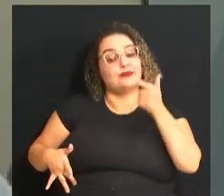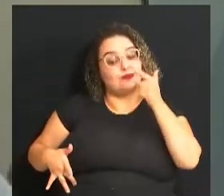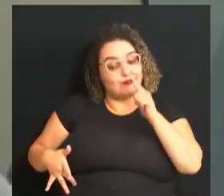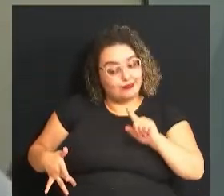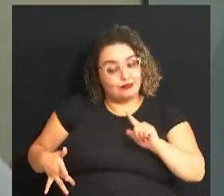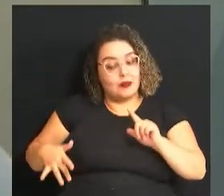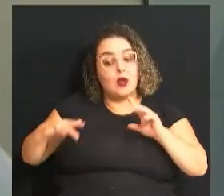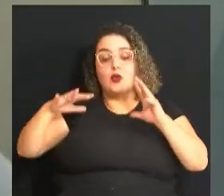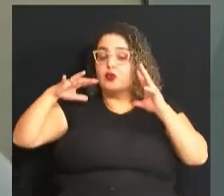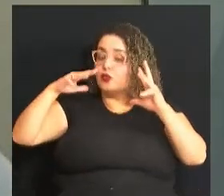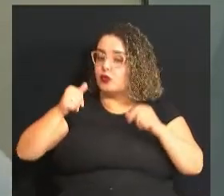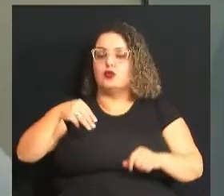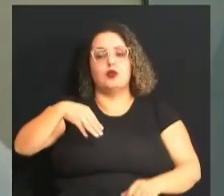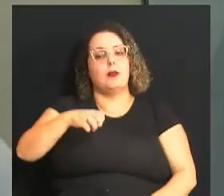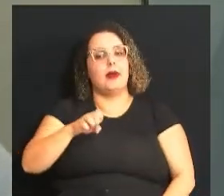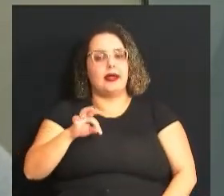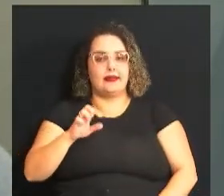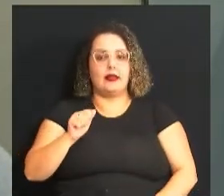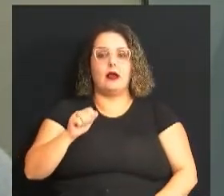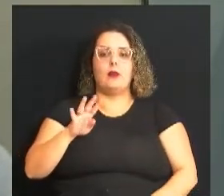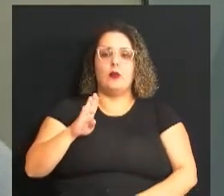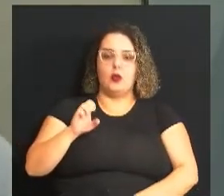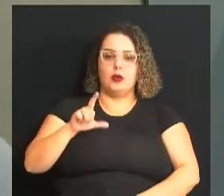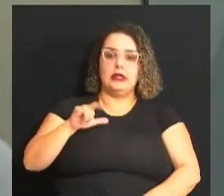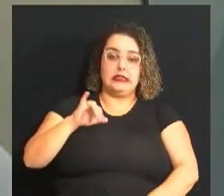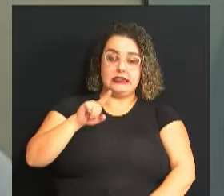metabolizar. Então,